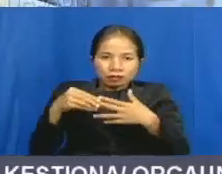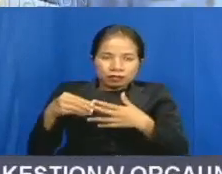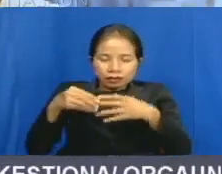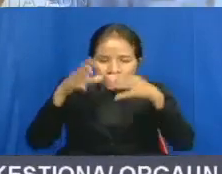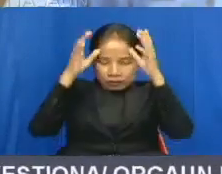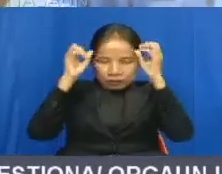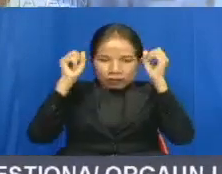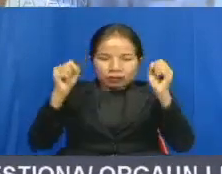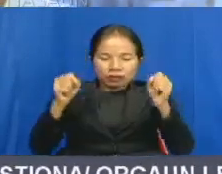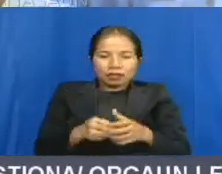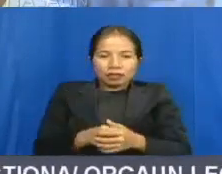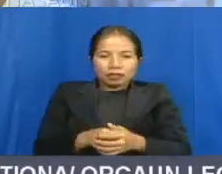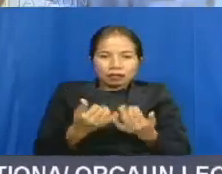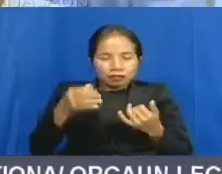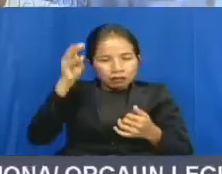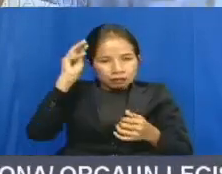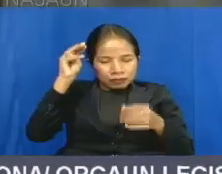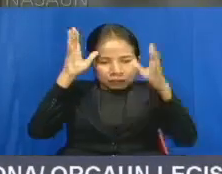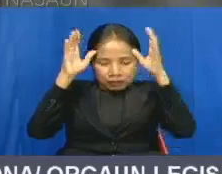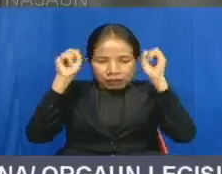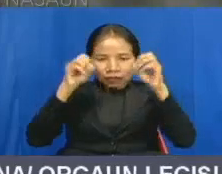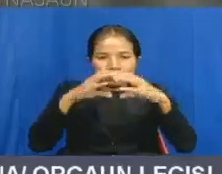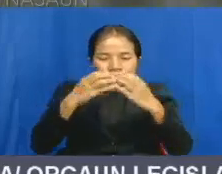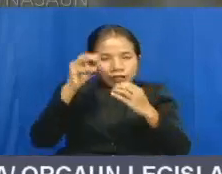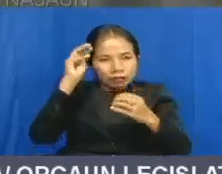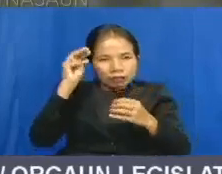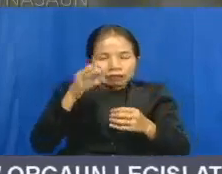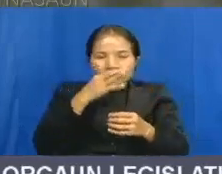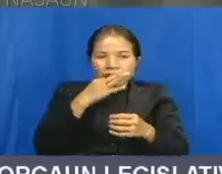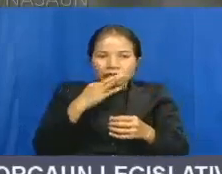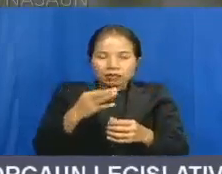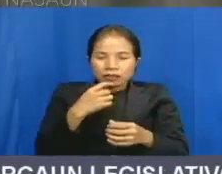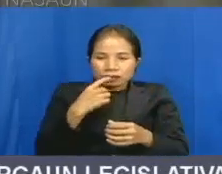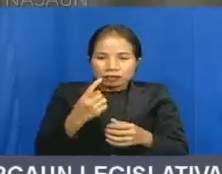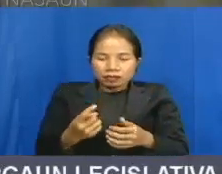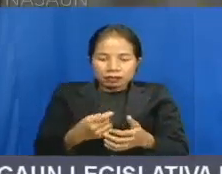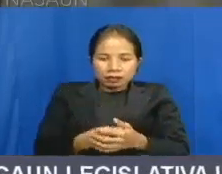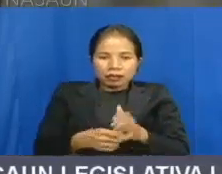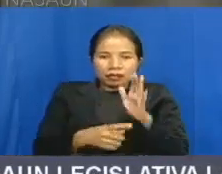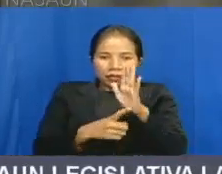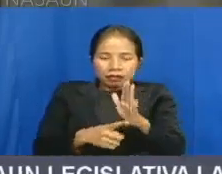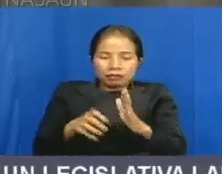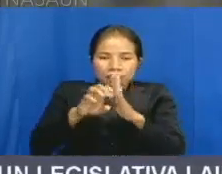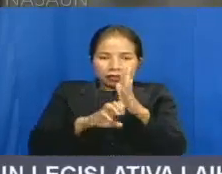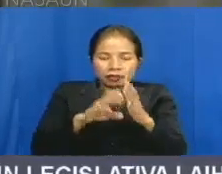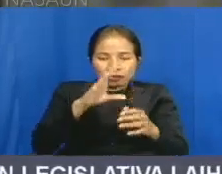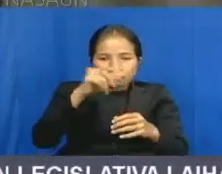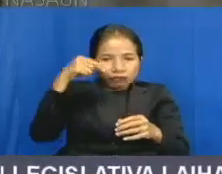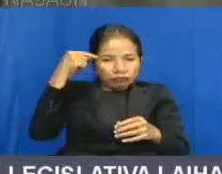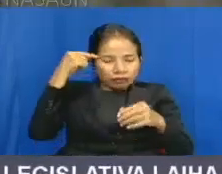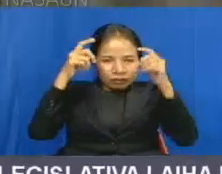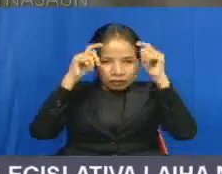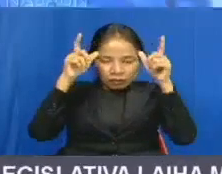presidente da República, atual ministro, presidência, conselho, ministros, Fidelis Leite Magalhães, representa estado no governo